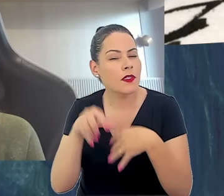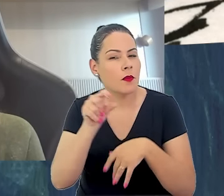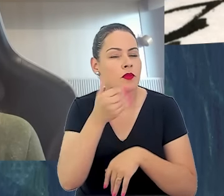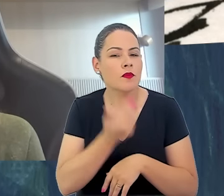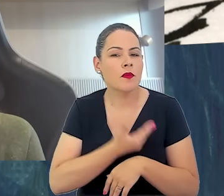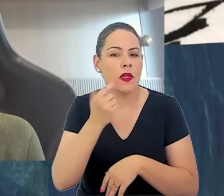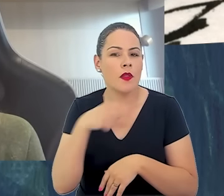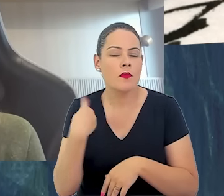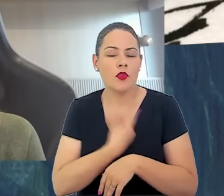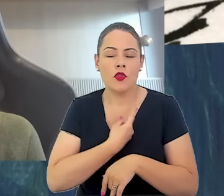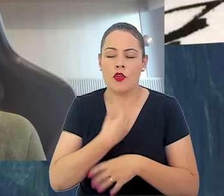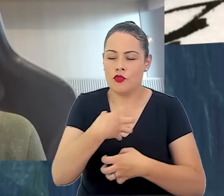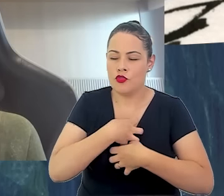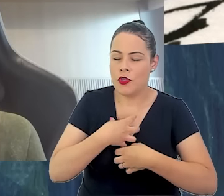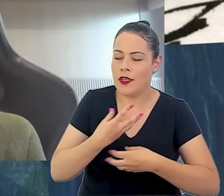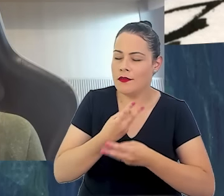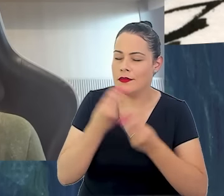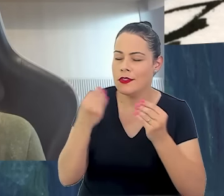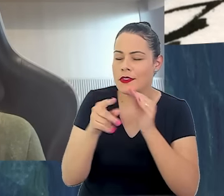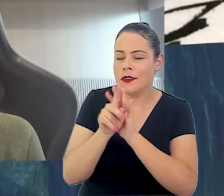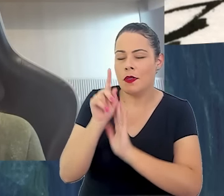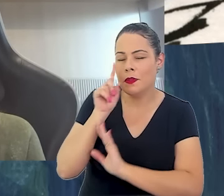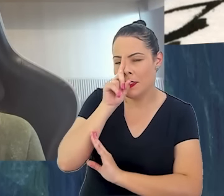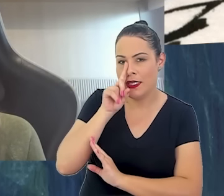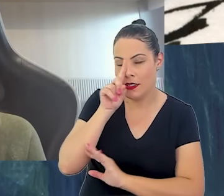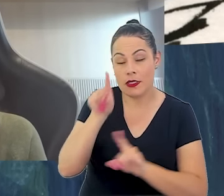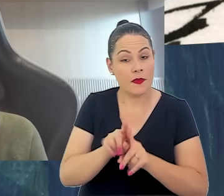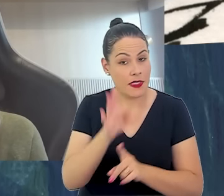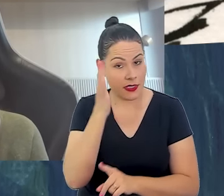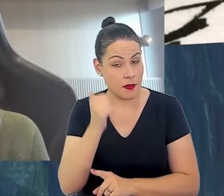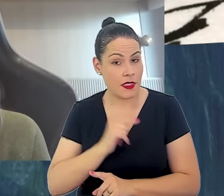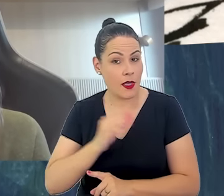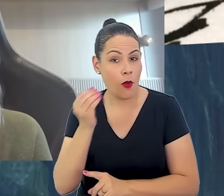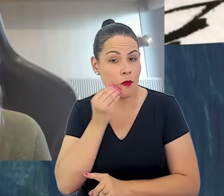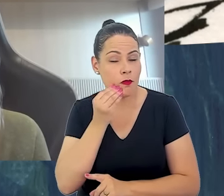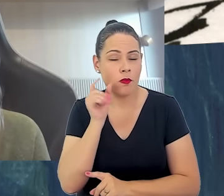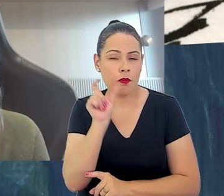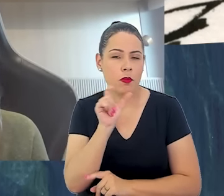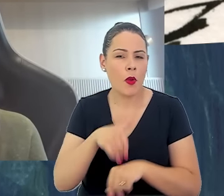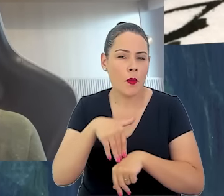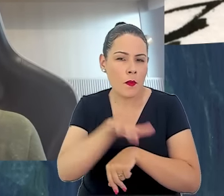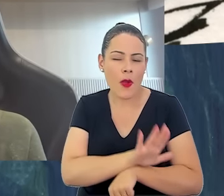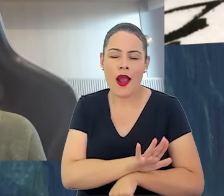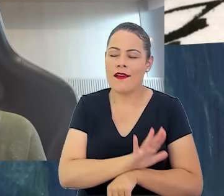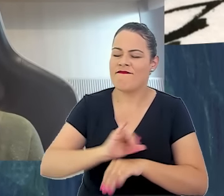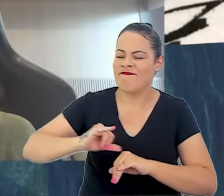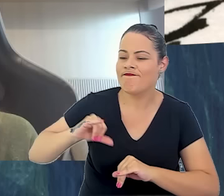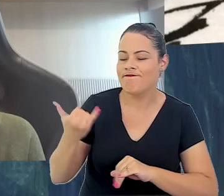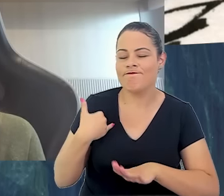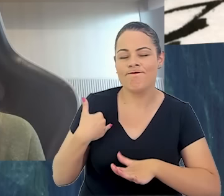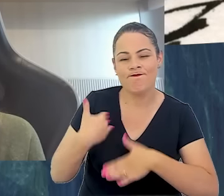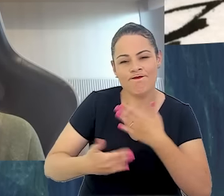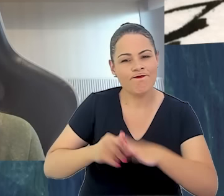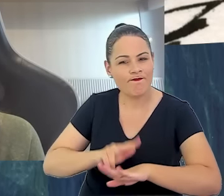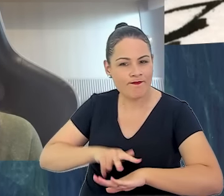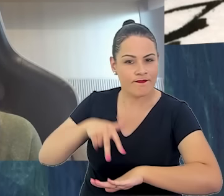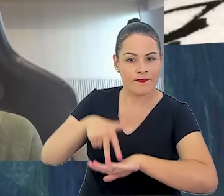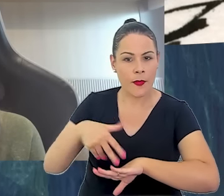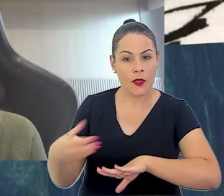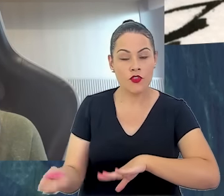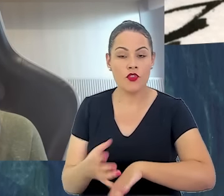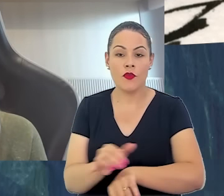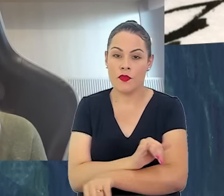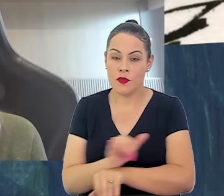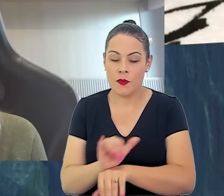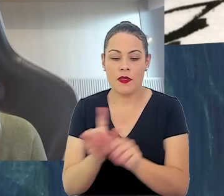um pouco melhor sobre o nosso apetite de risco e sobre a oportunidade de sermos um pouco mais ousados na prática